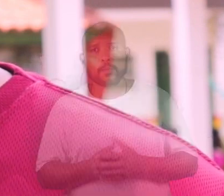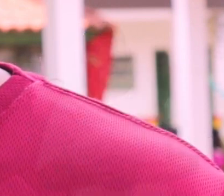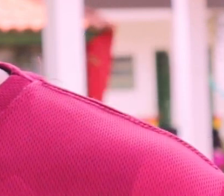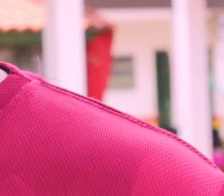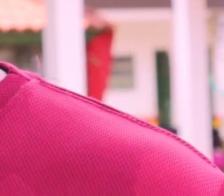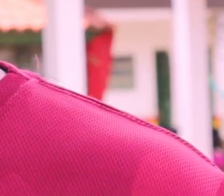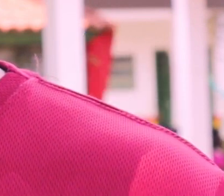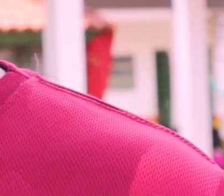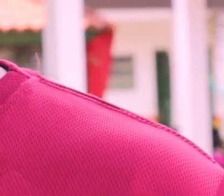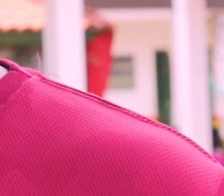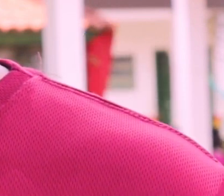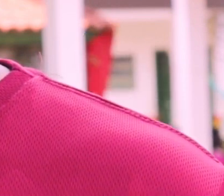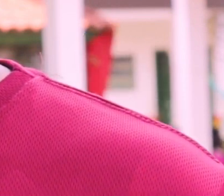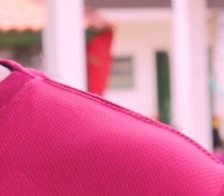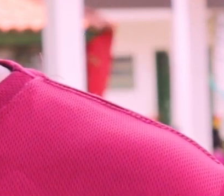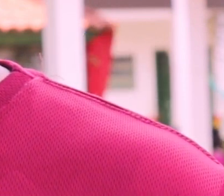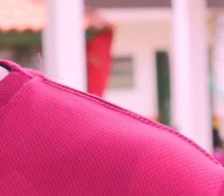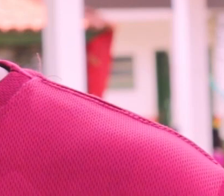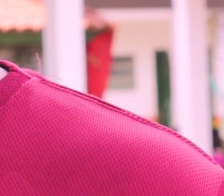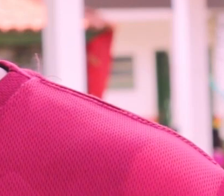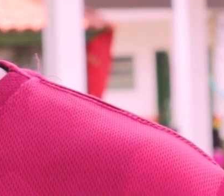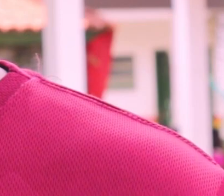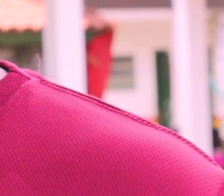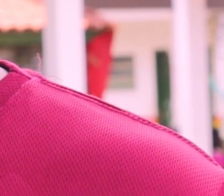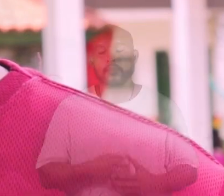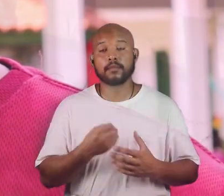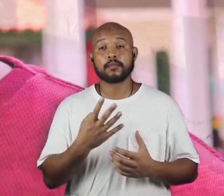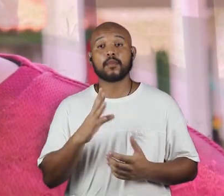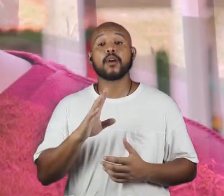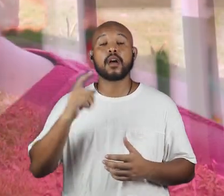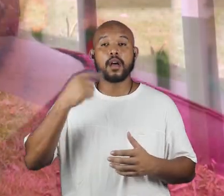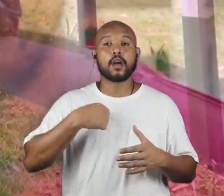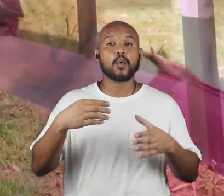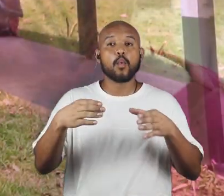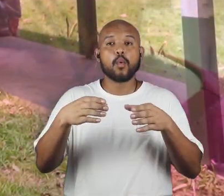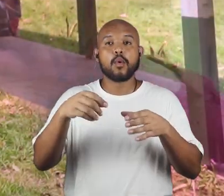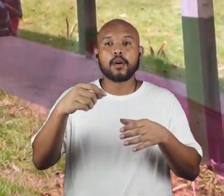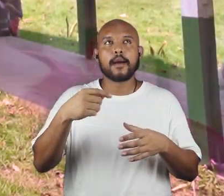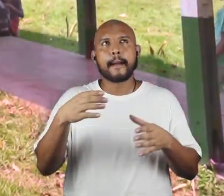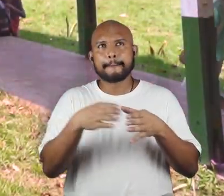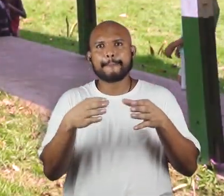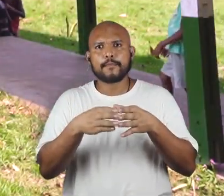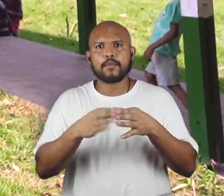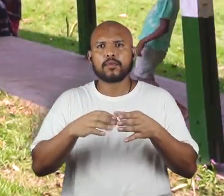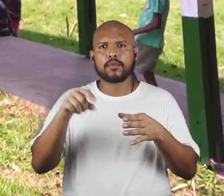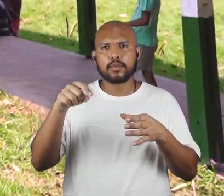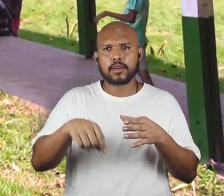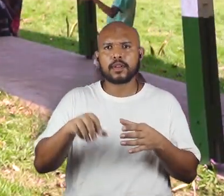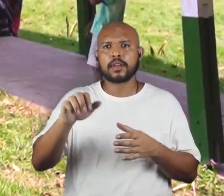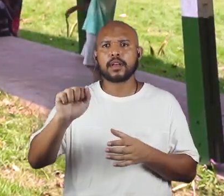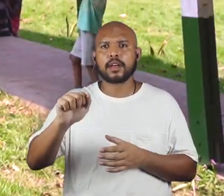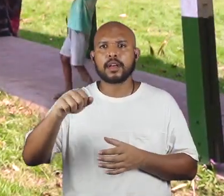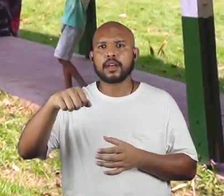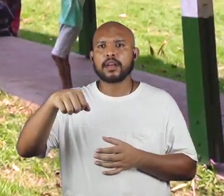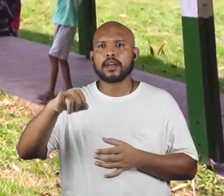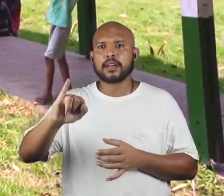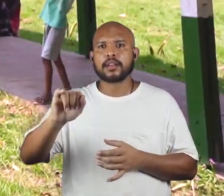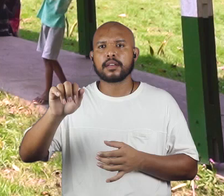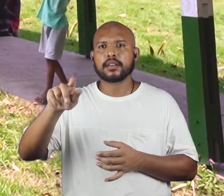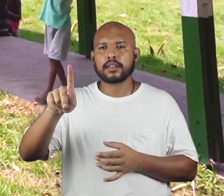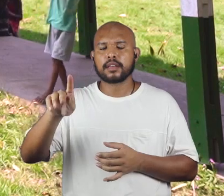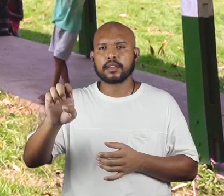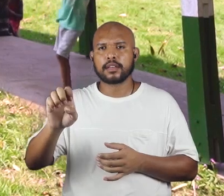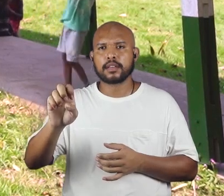como está solucionando esse problema? Olha, eu, dentro dessa